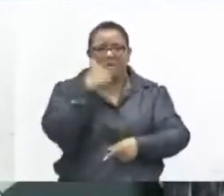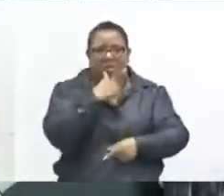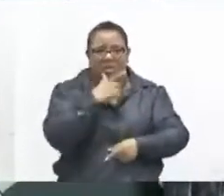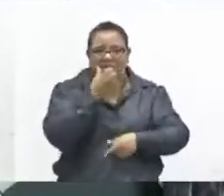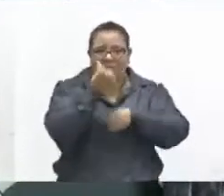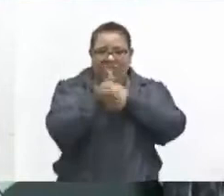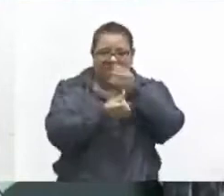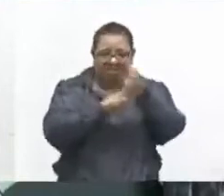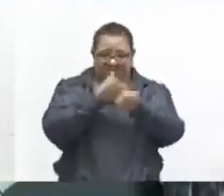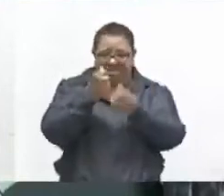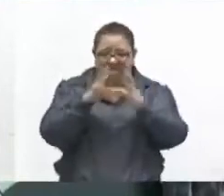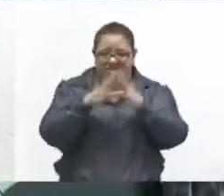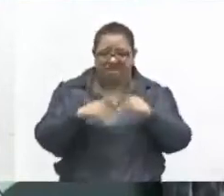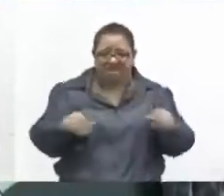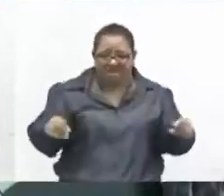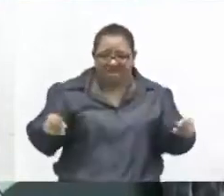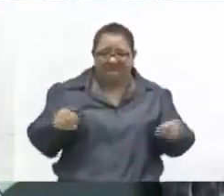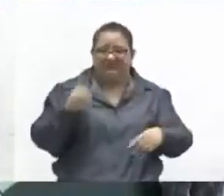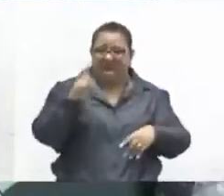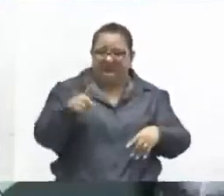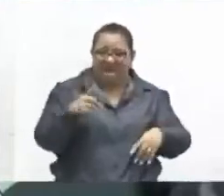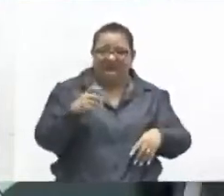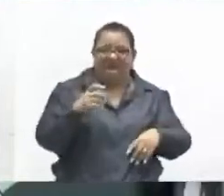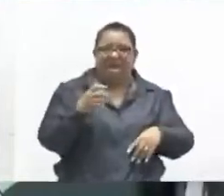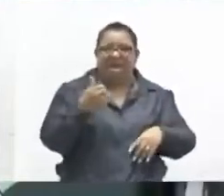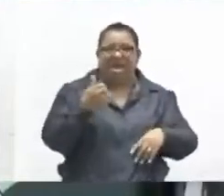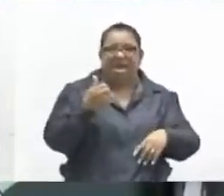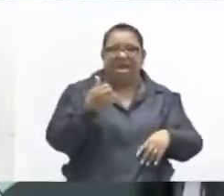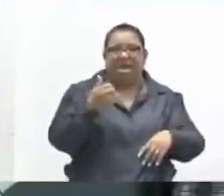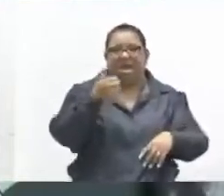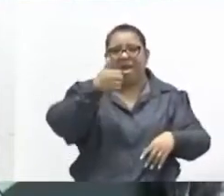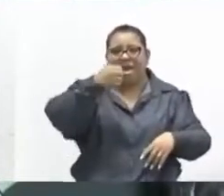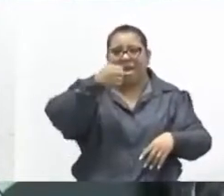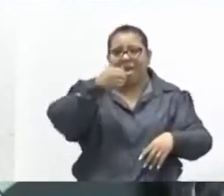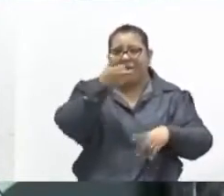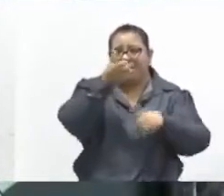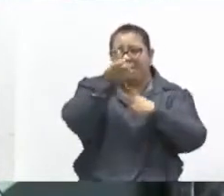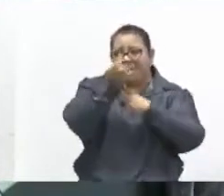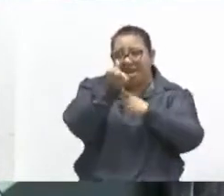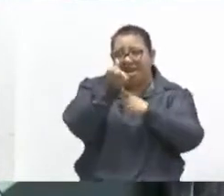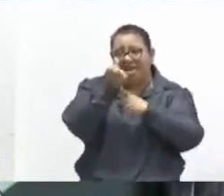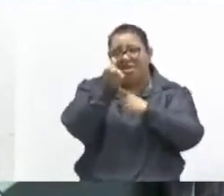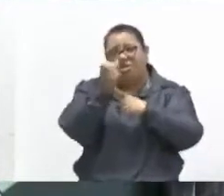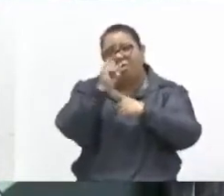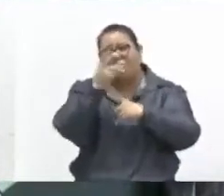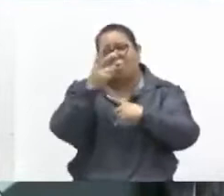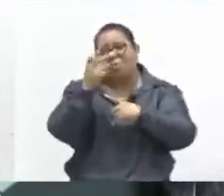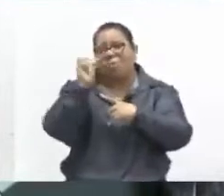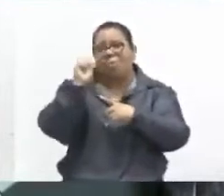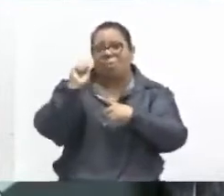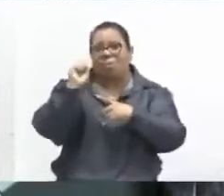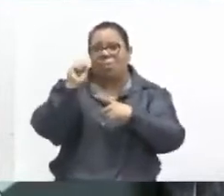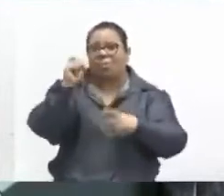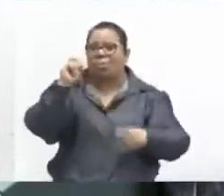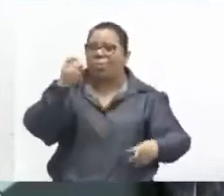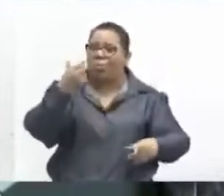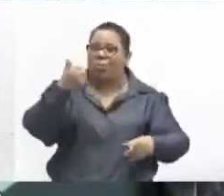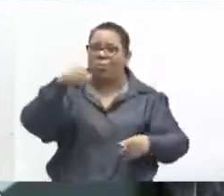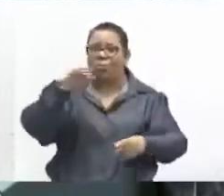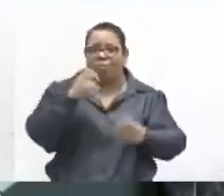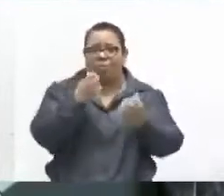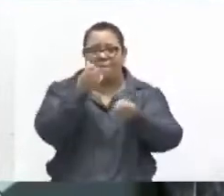A permanência são 6, são 8, são 9, são 10 semestres que você tem que garantir que o estudante está ali, que ele vai